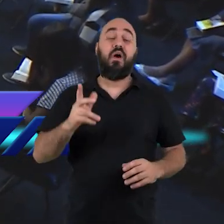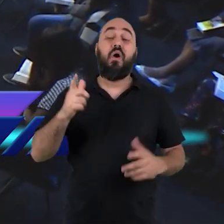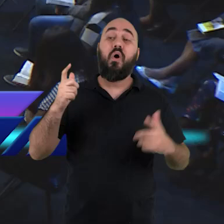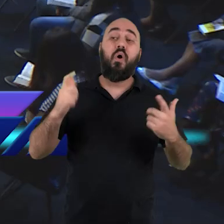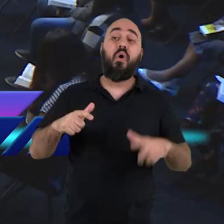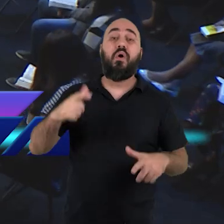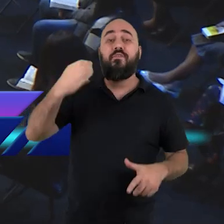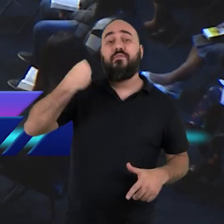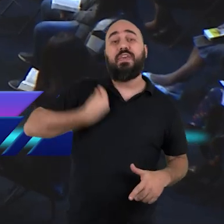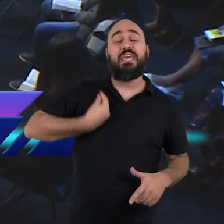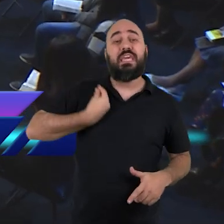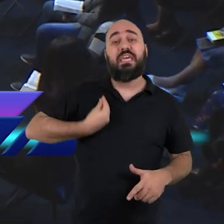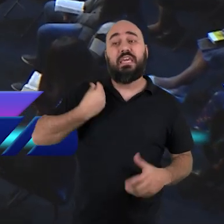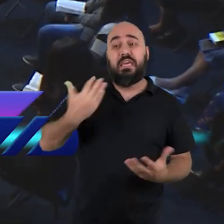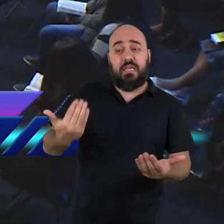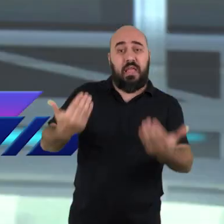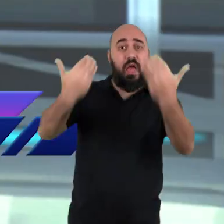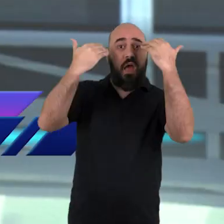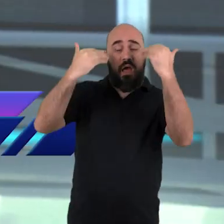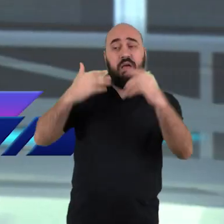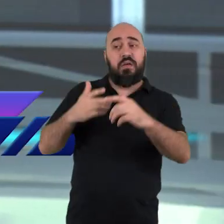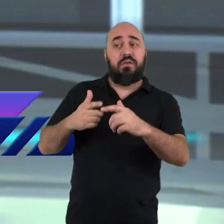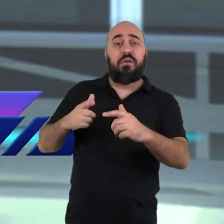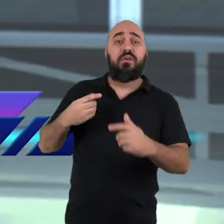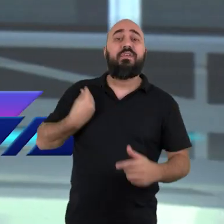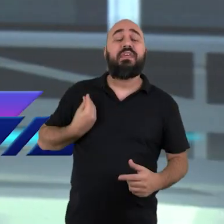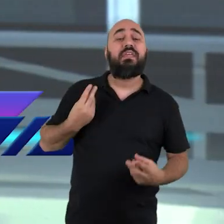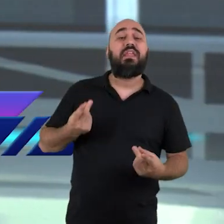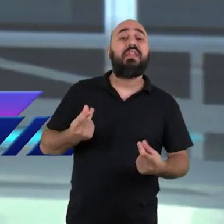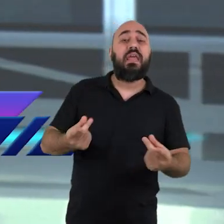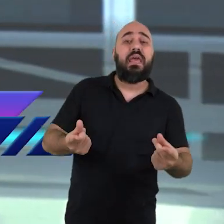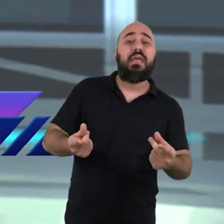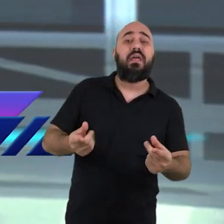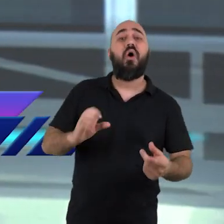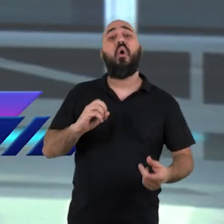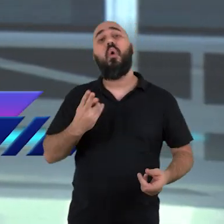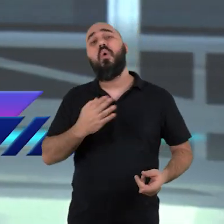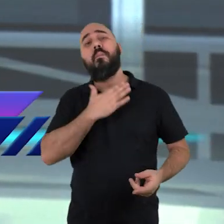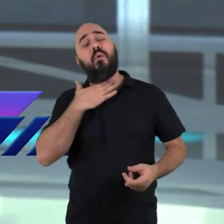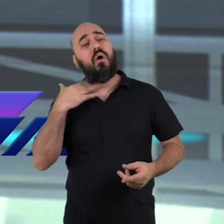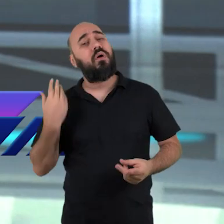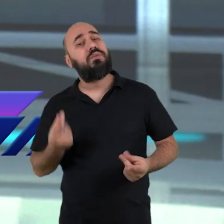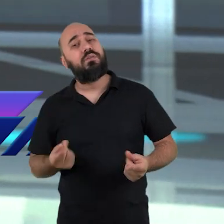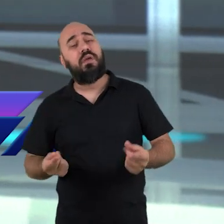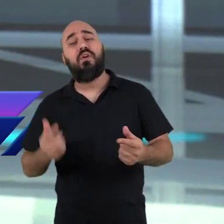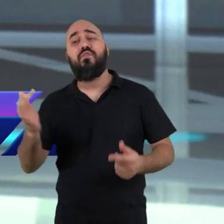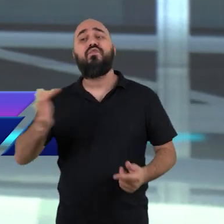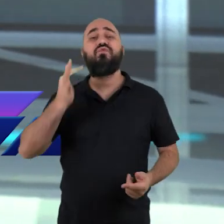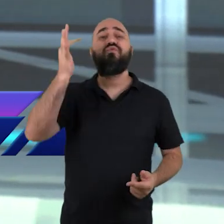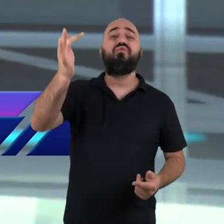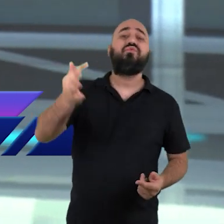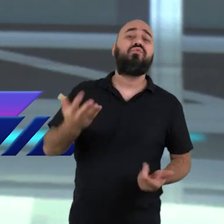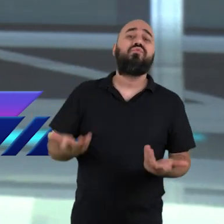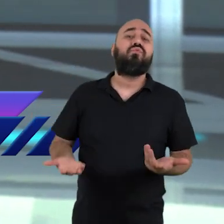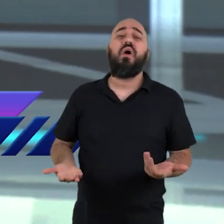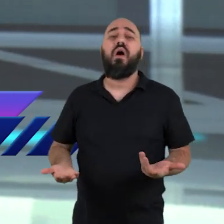para o trabalho, não, para onde ela está indo? Com o destino eterno dela, com o futuro